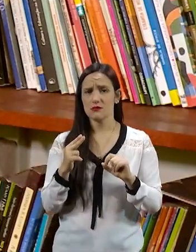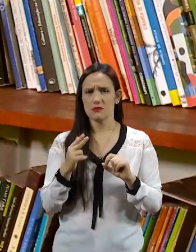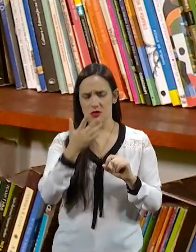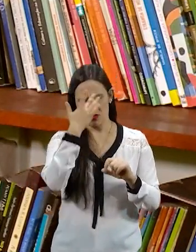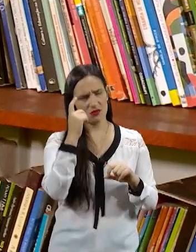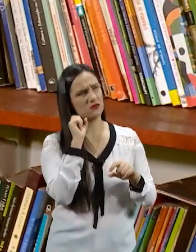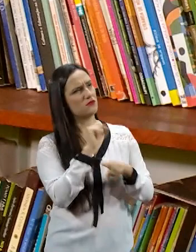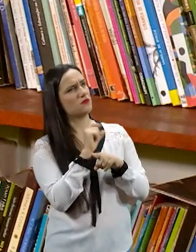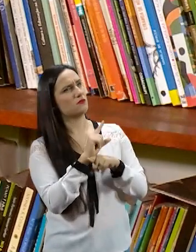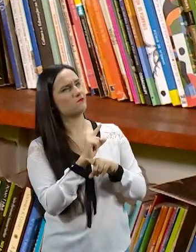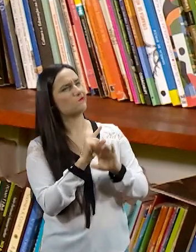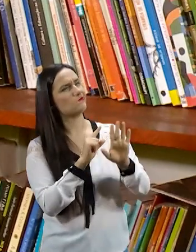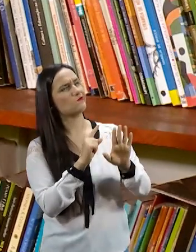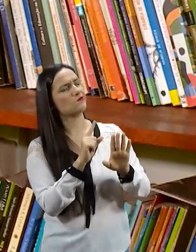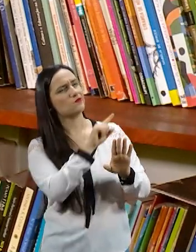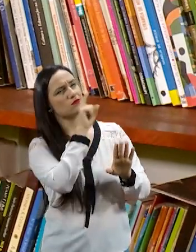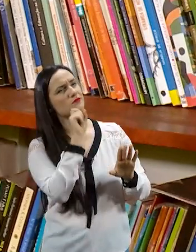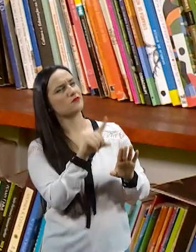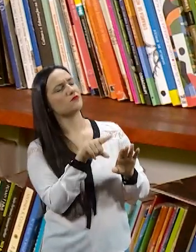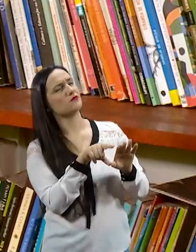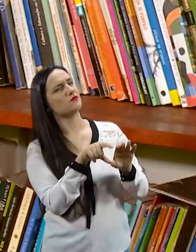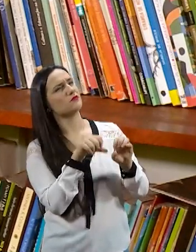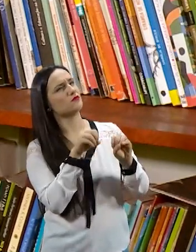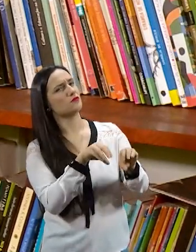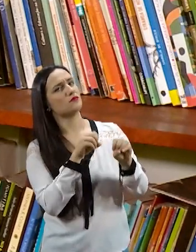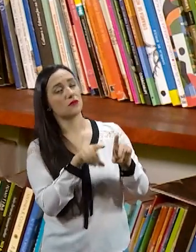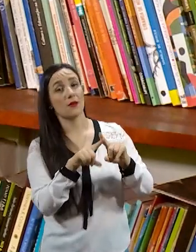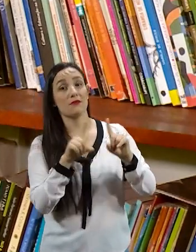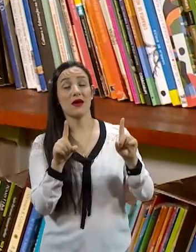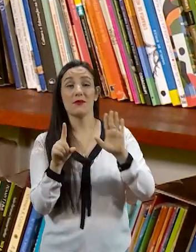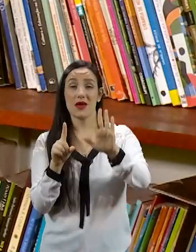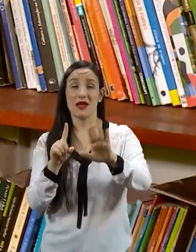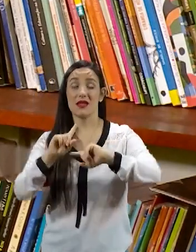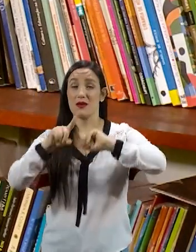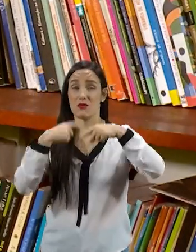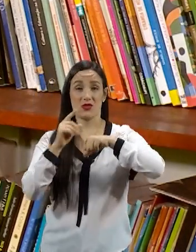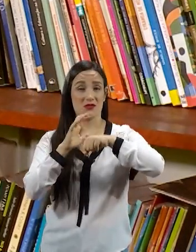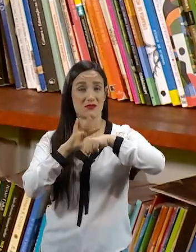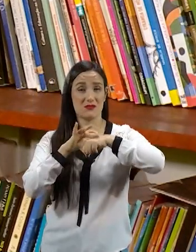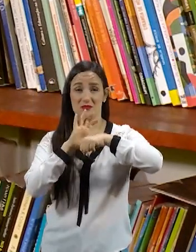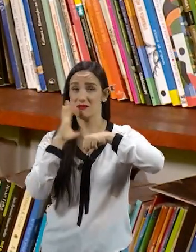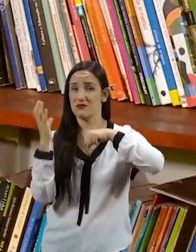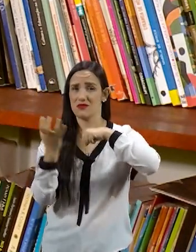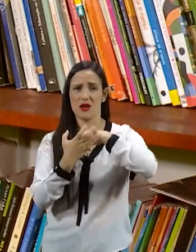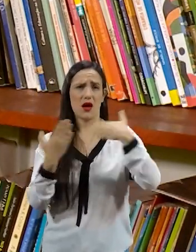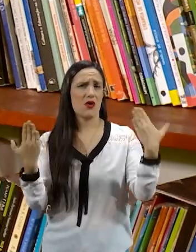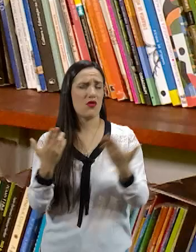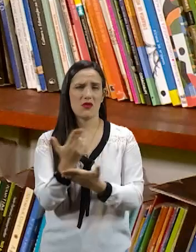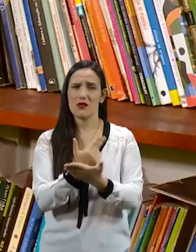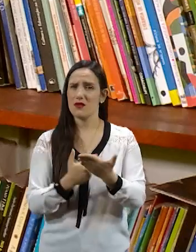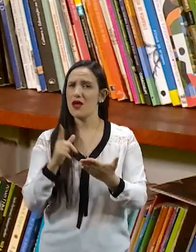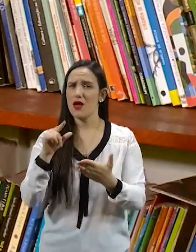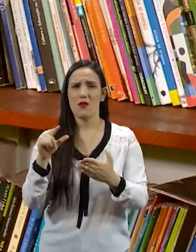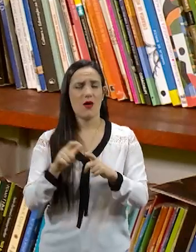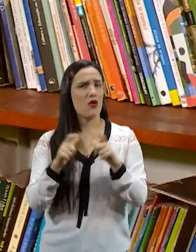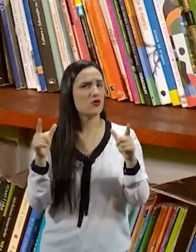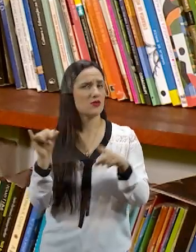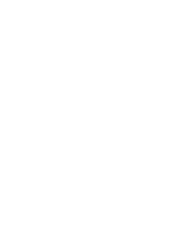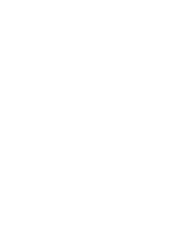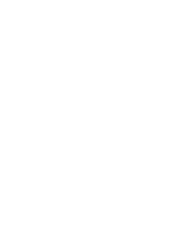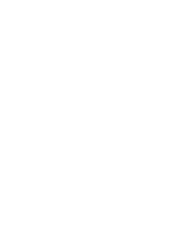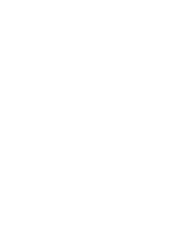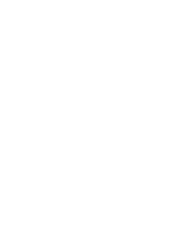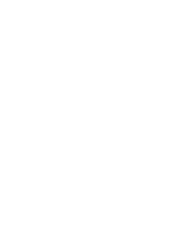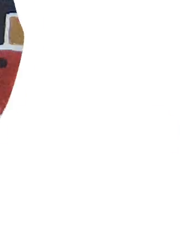sentido de educação e de formação também. Mas nesse período pós-pandemia, a arte pode ser uma grande